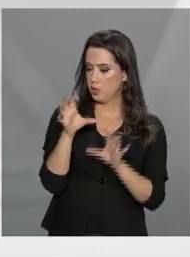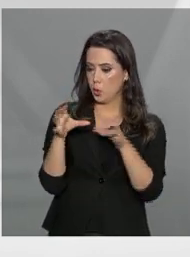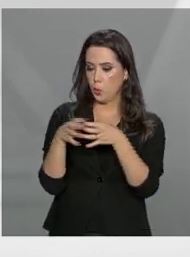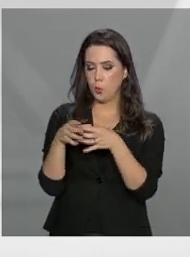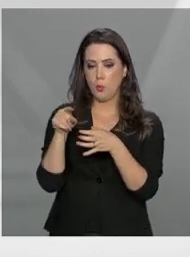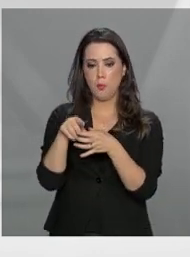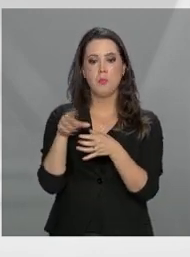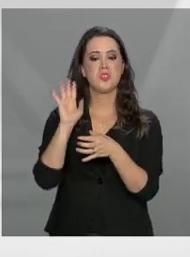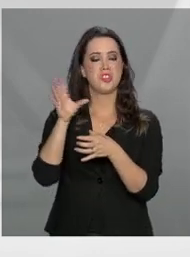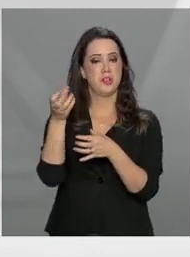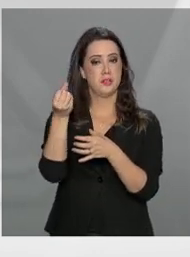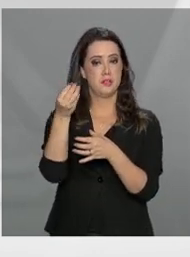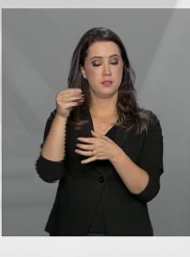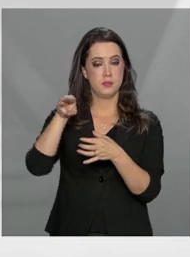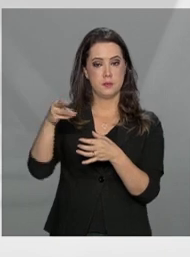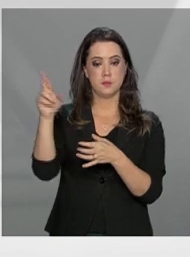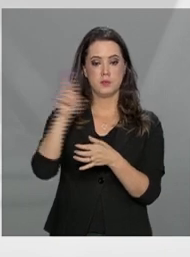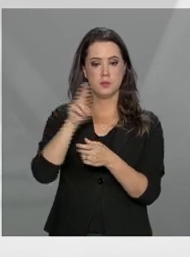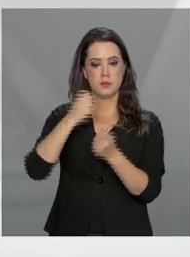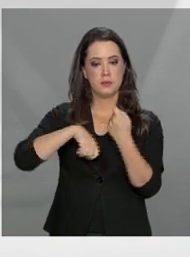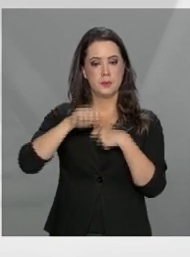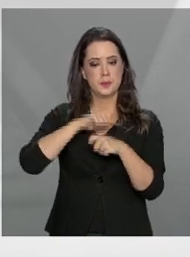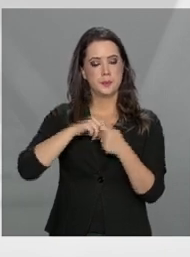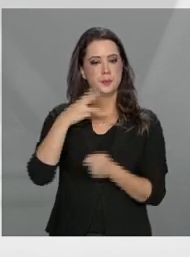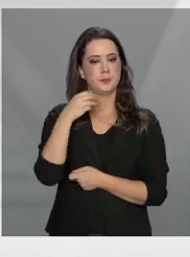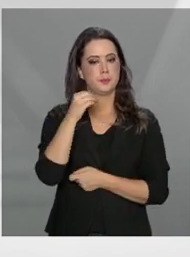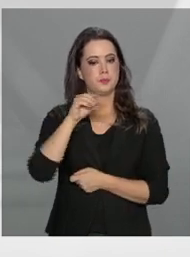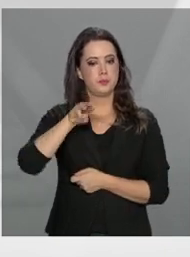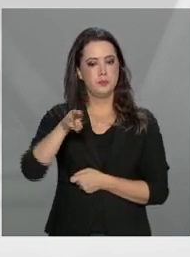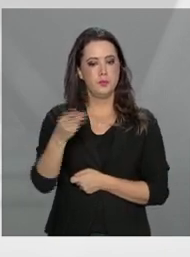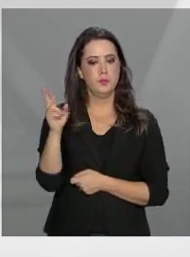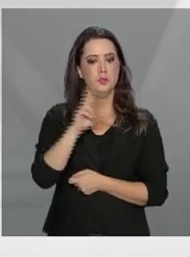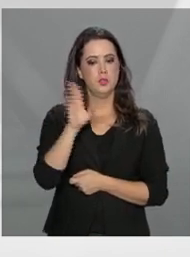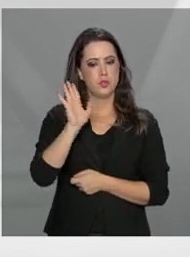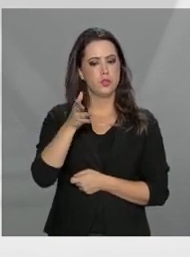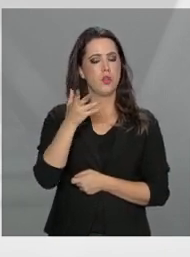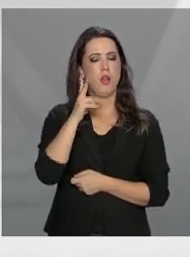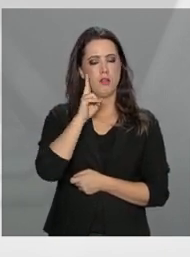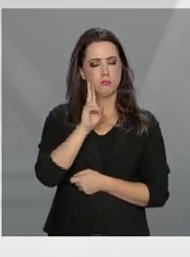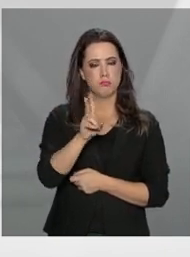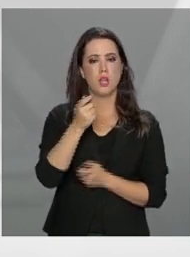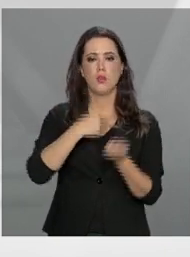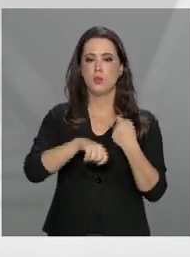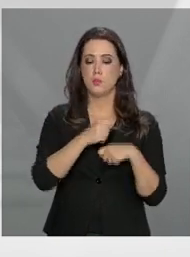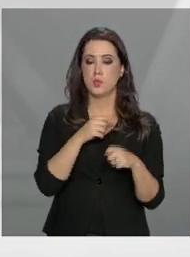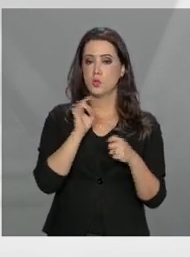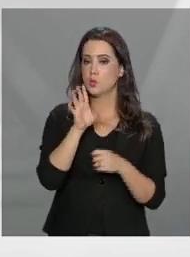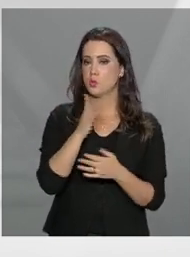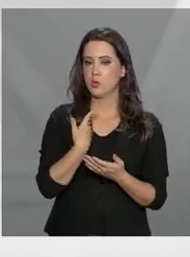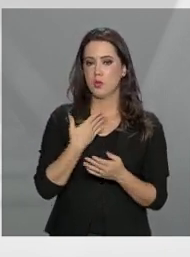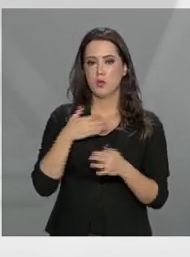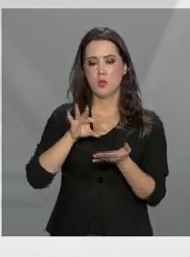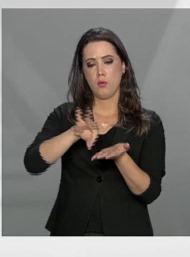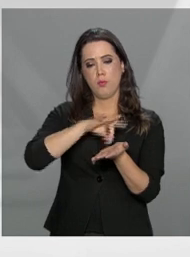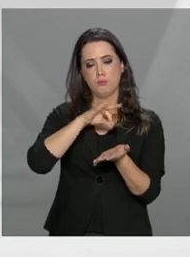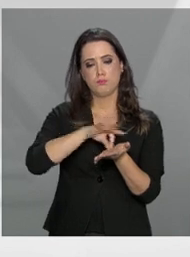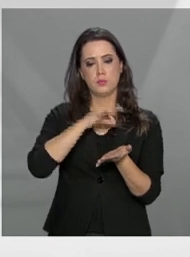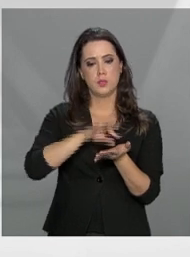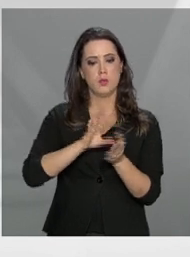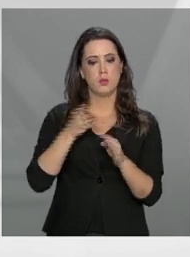600 milhões de reais trezentos milhões de reais já foram economizados apenas com a digitalização